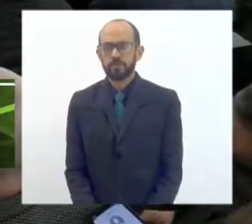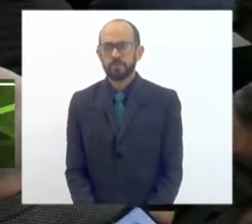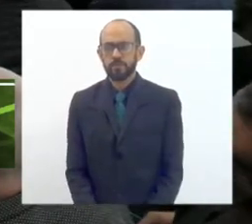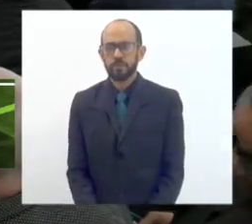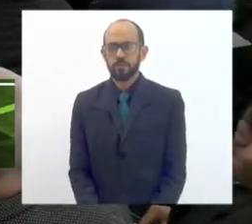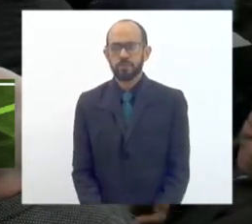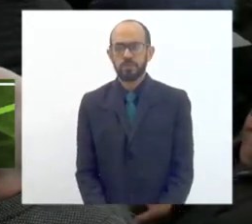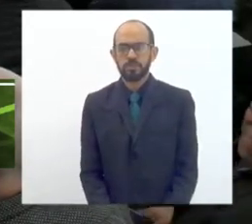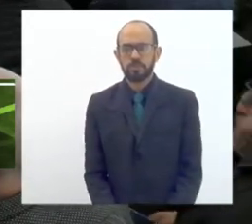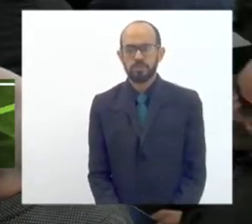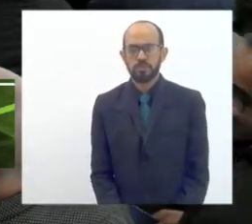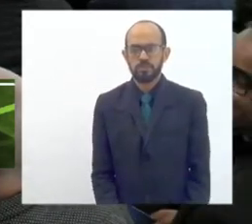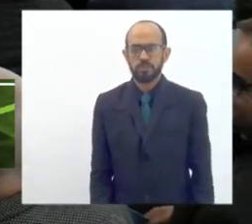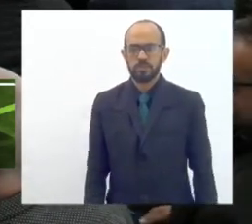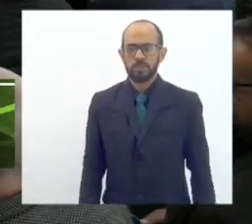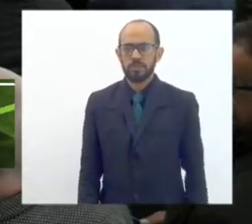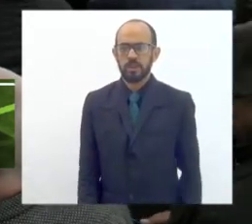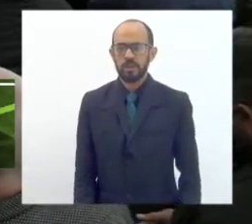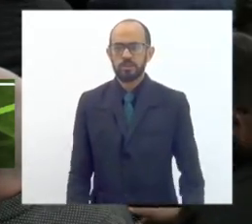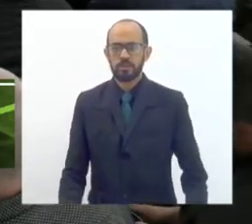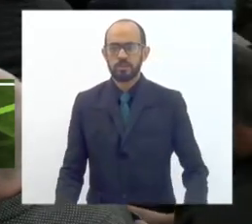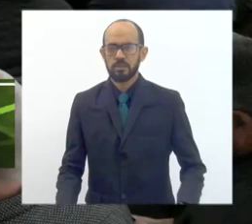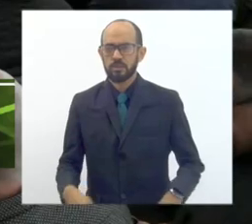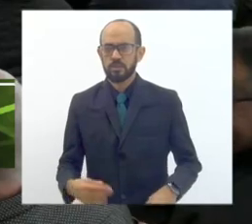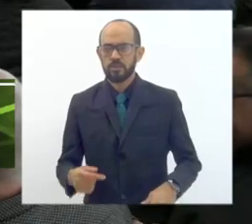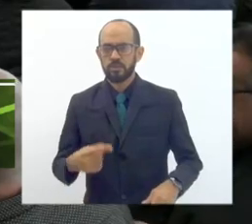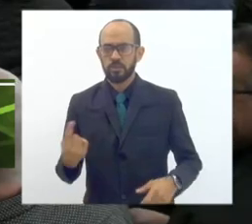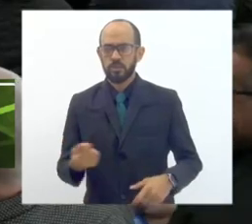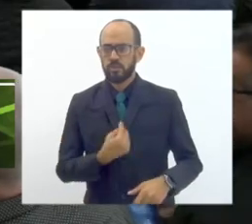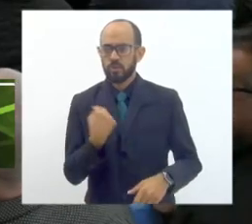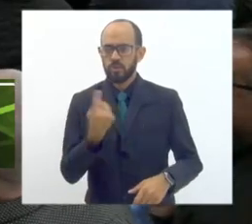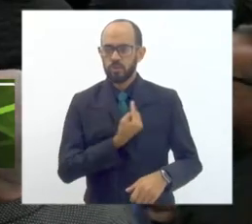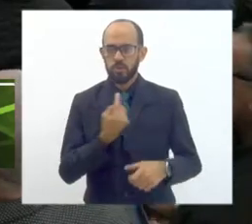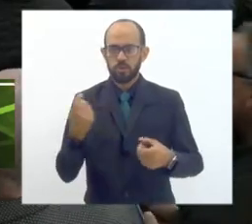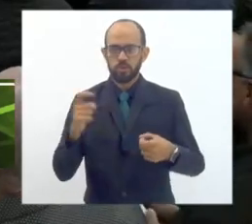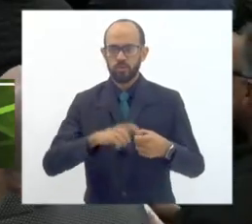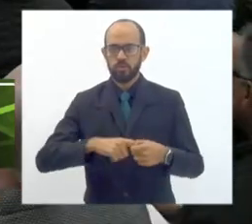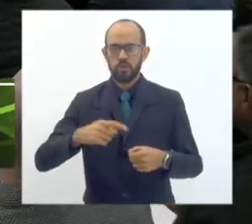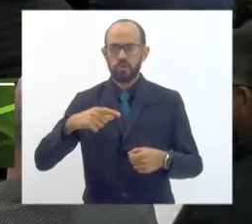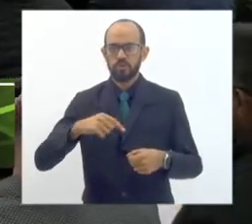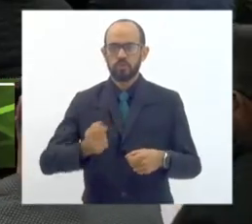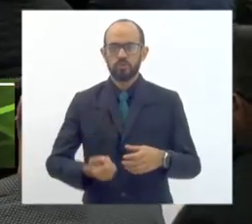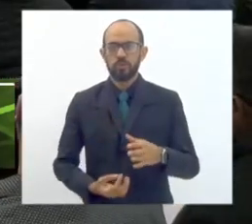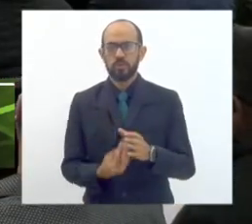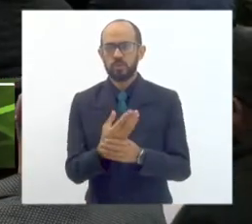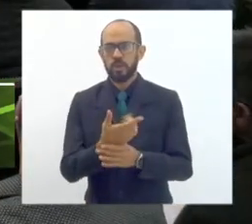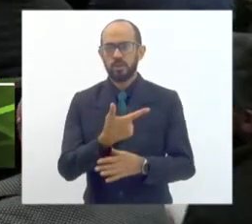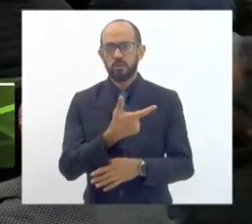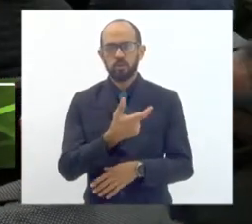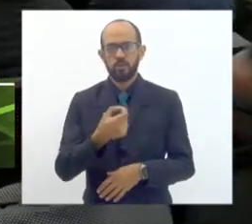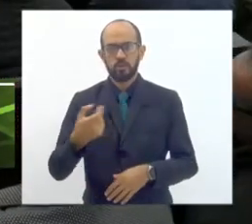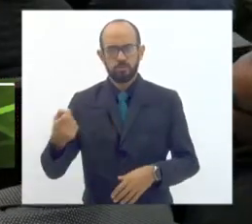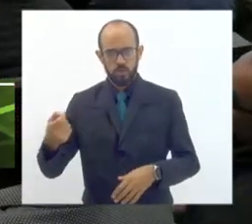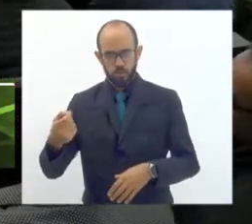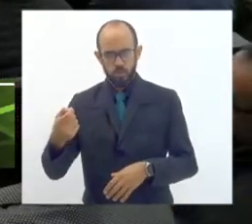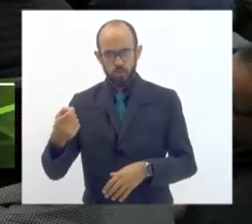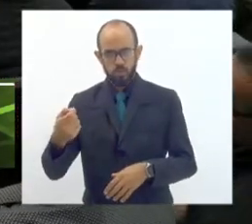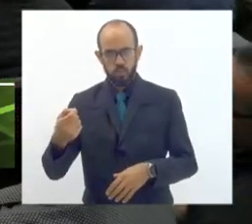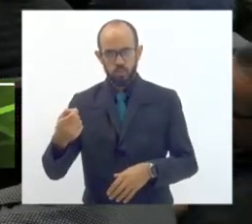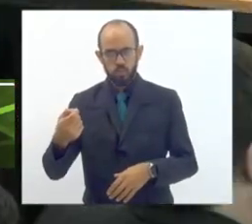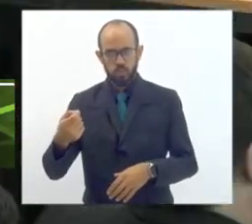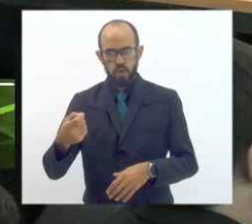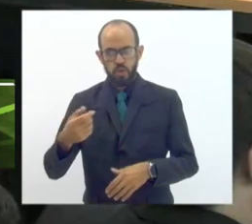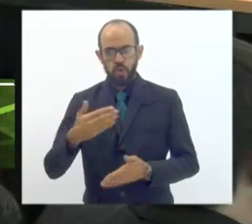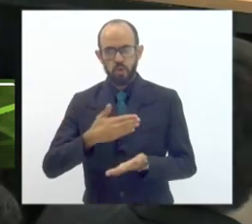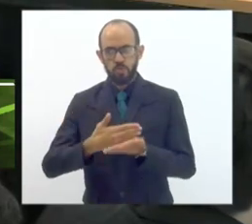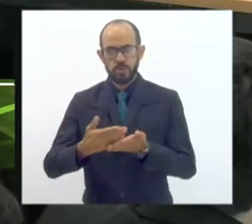Vamos lá? O nosso consórcio ele existe desde 2000. Nós começamos ainda como sociedade